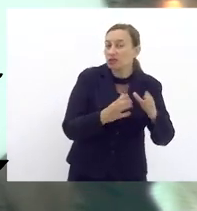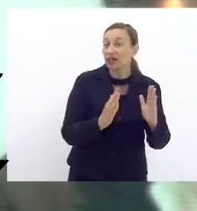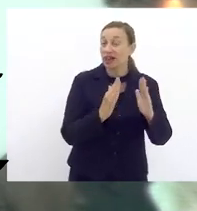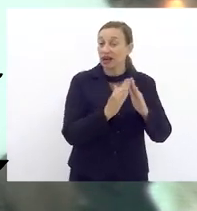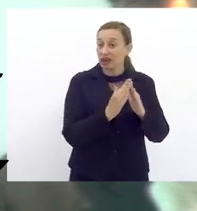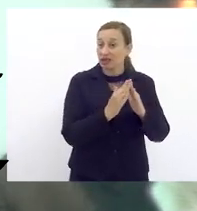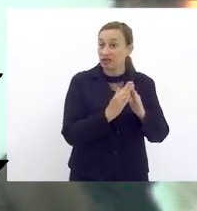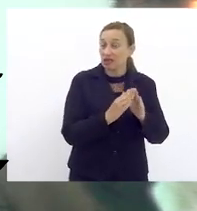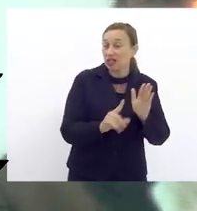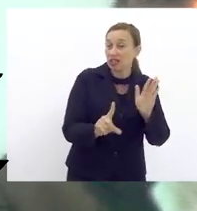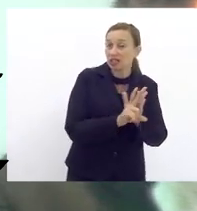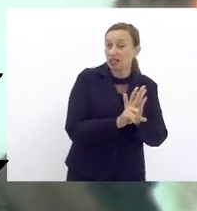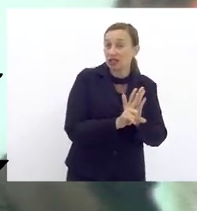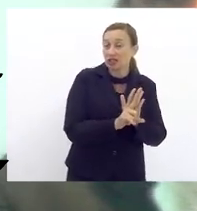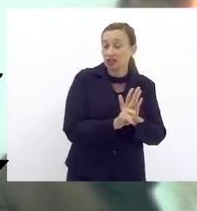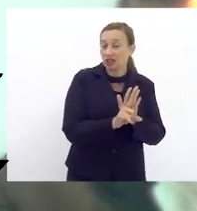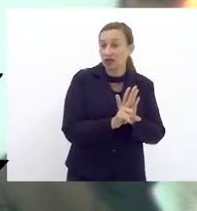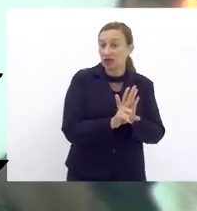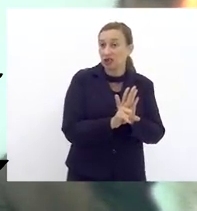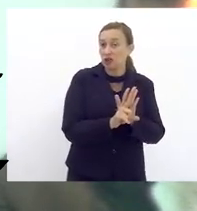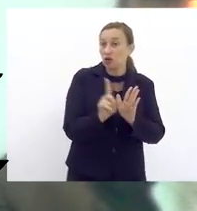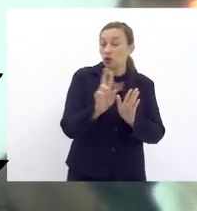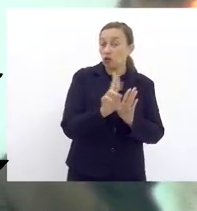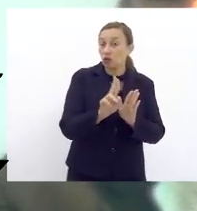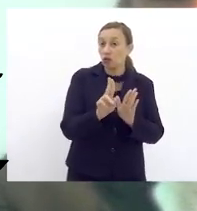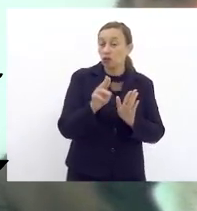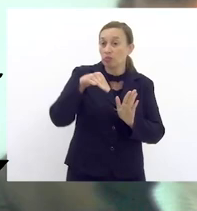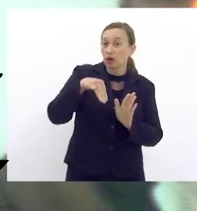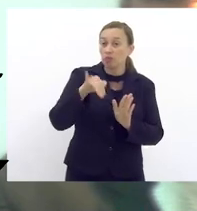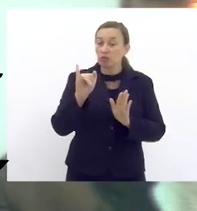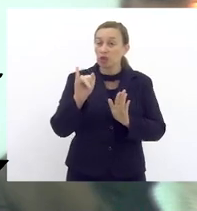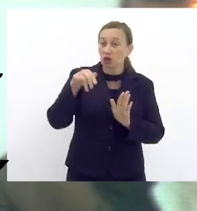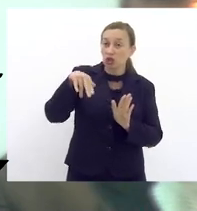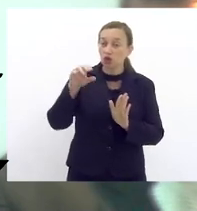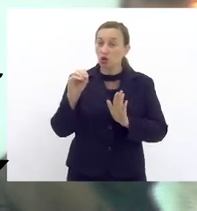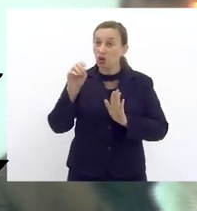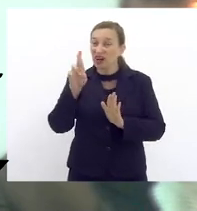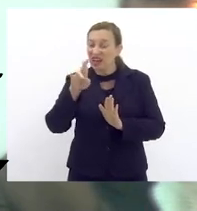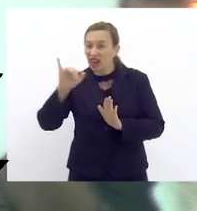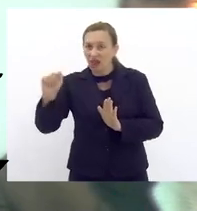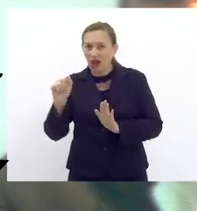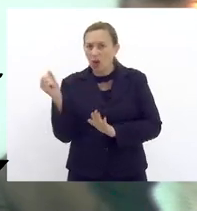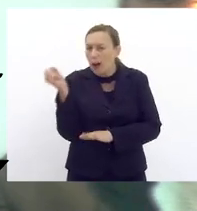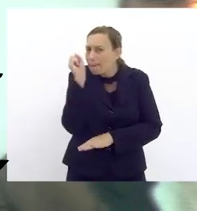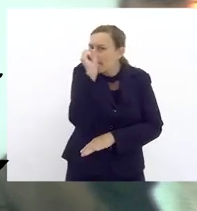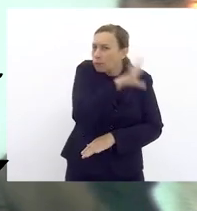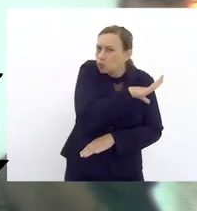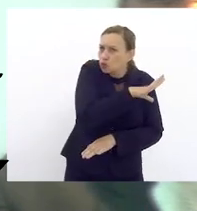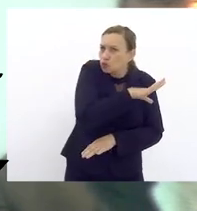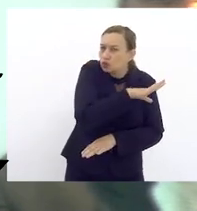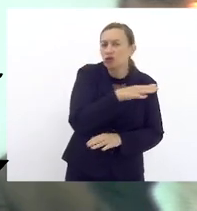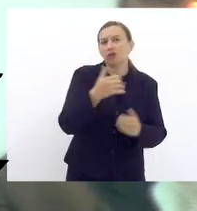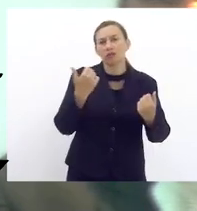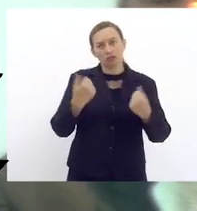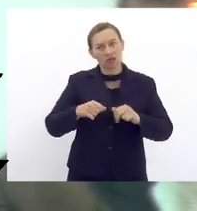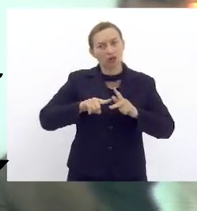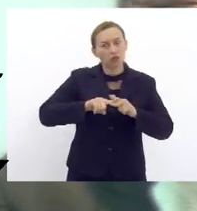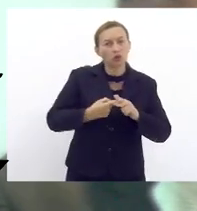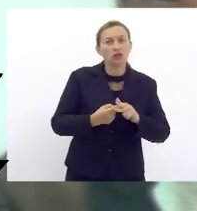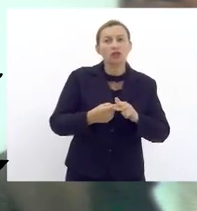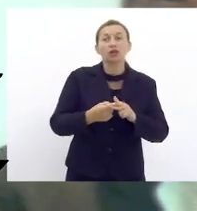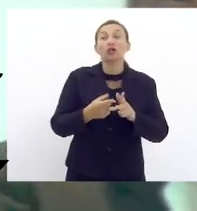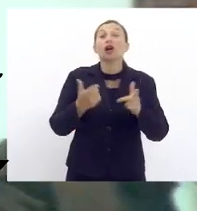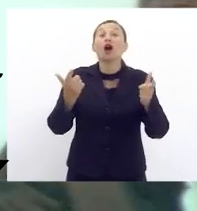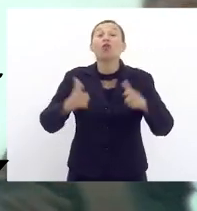minorias Então isso é um absurdo que nós precisamos corrigir Cadê os